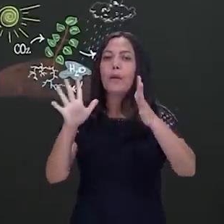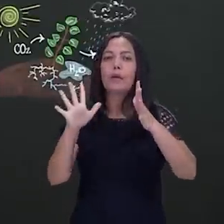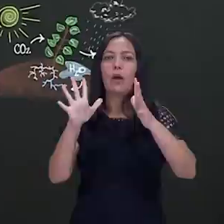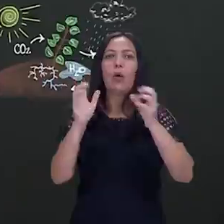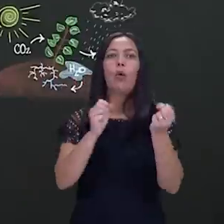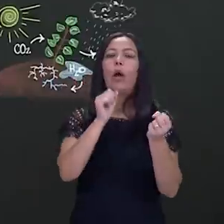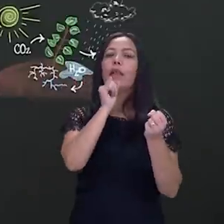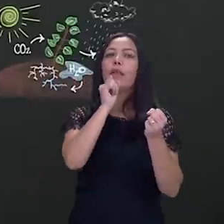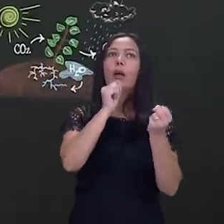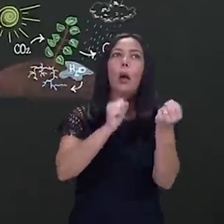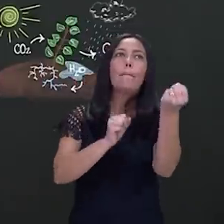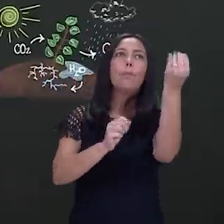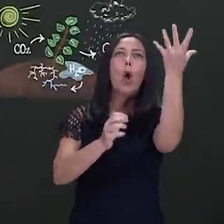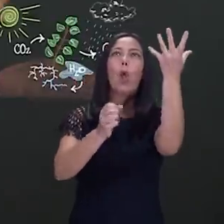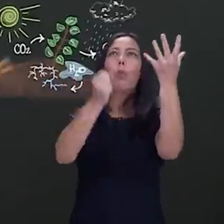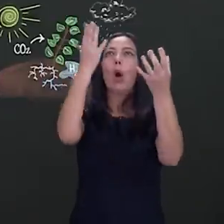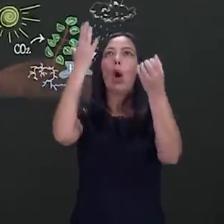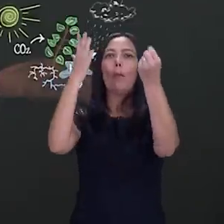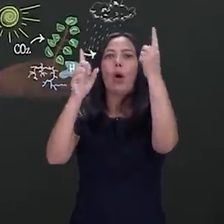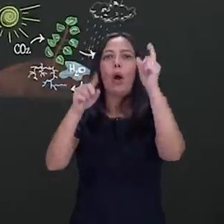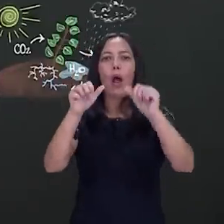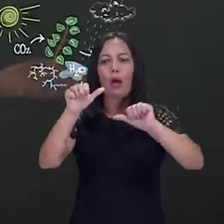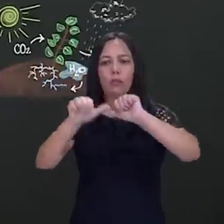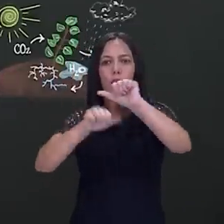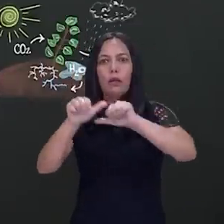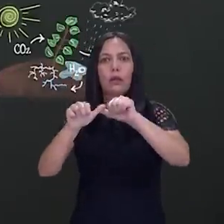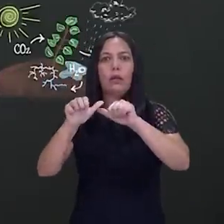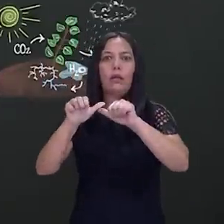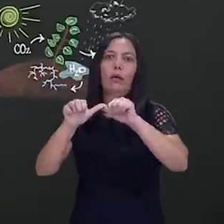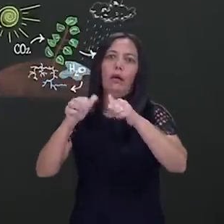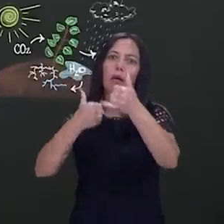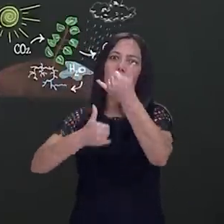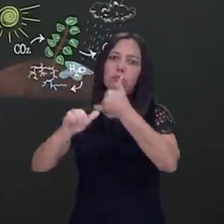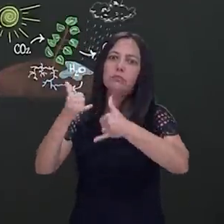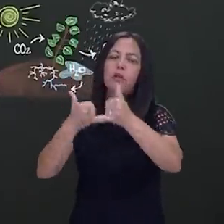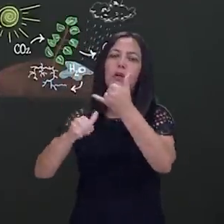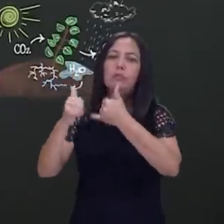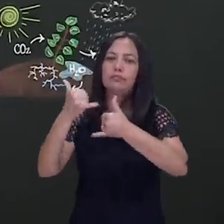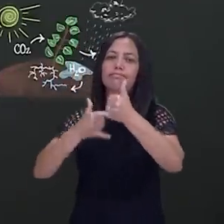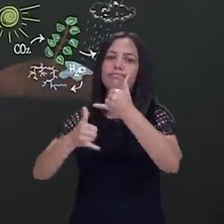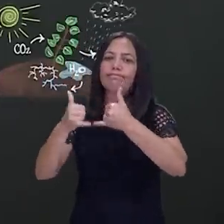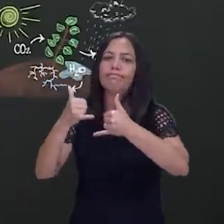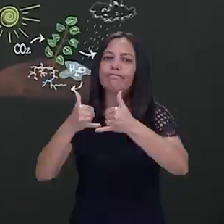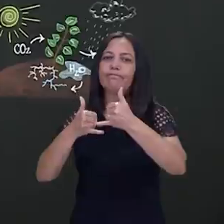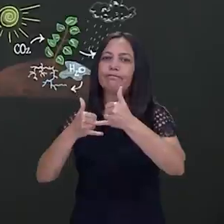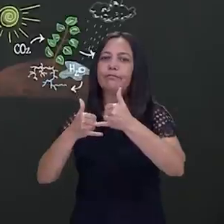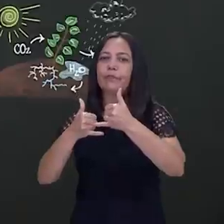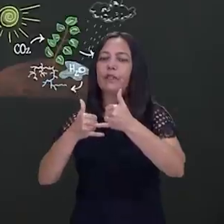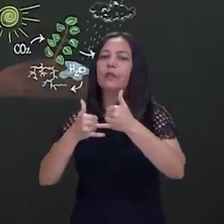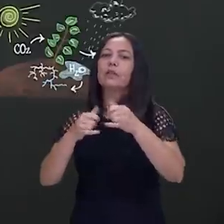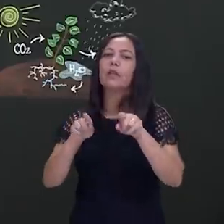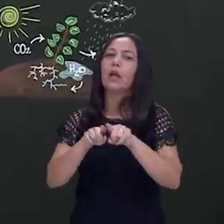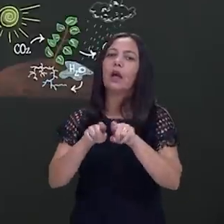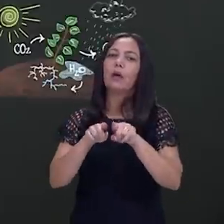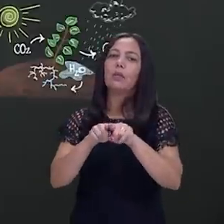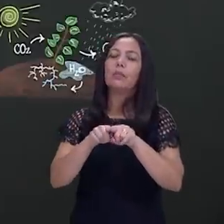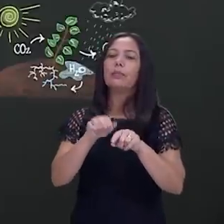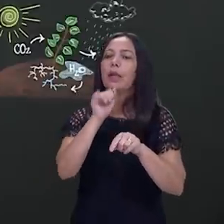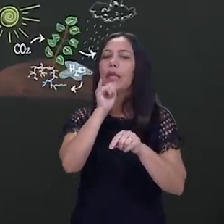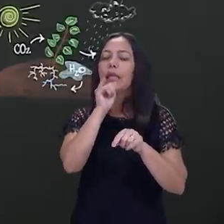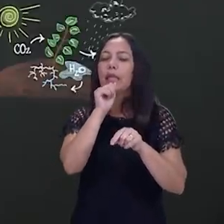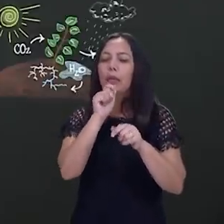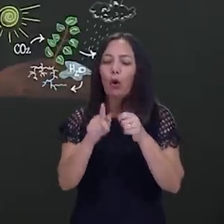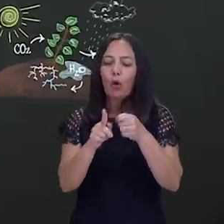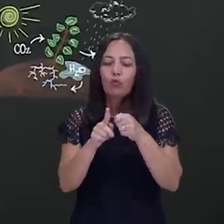artifício é uma reação química. Olha que reação explosiva. Coisas grandiosas. Ou um pequeno. Se eu pego um